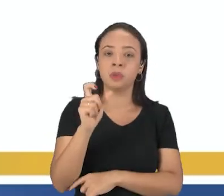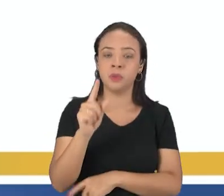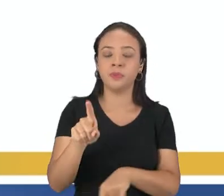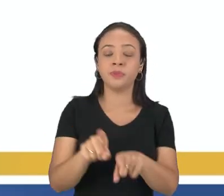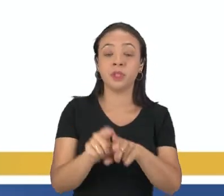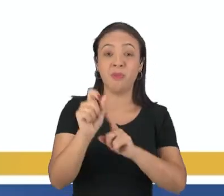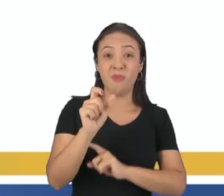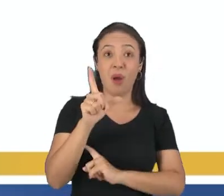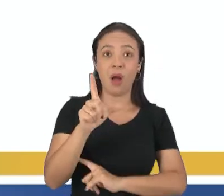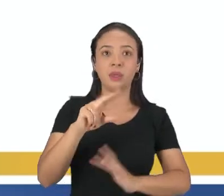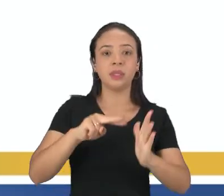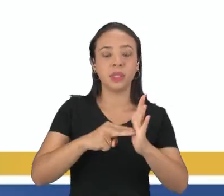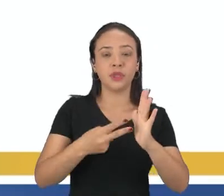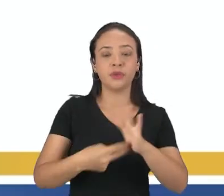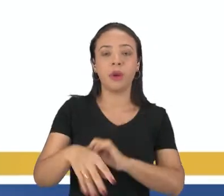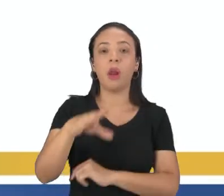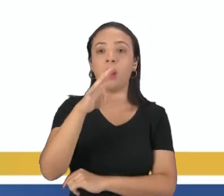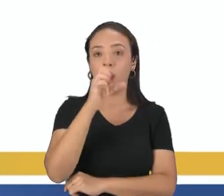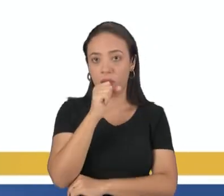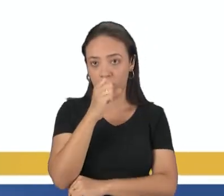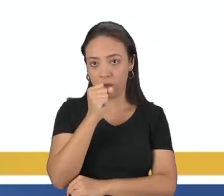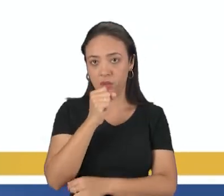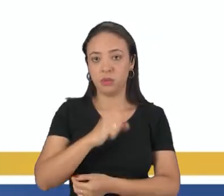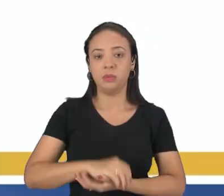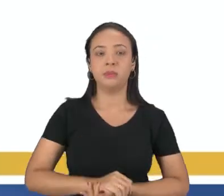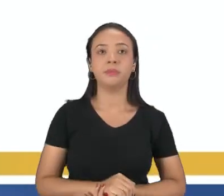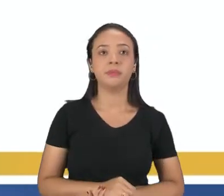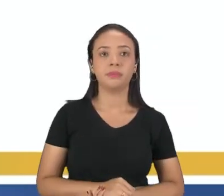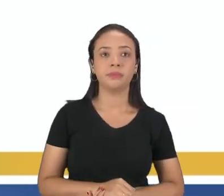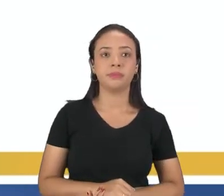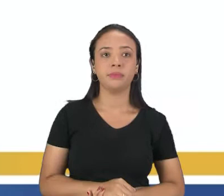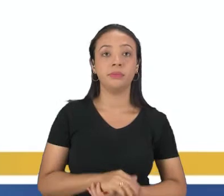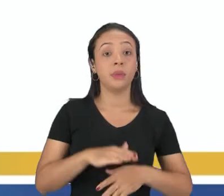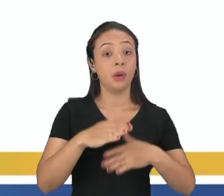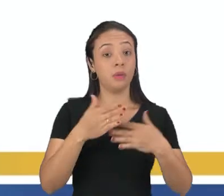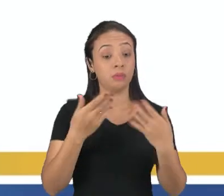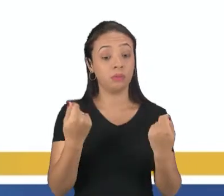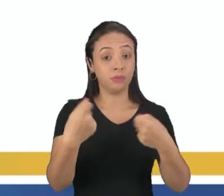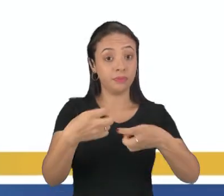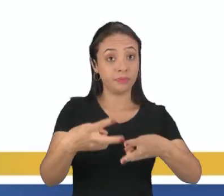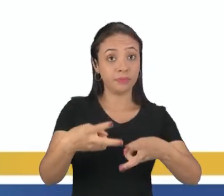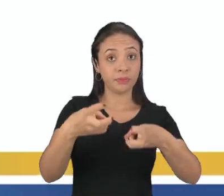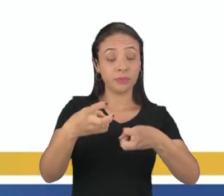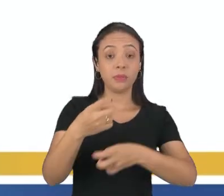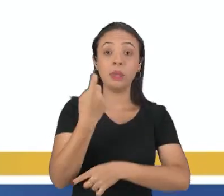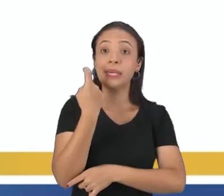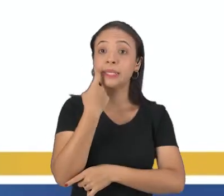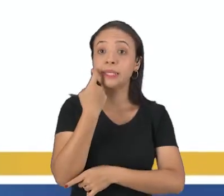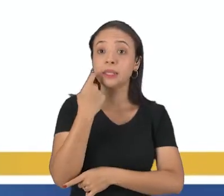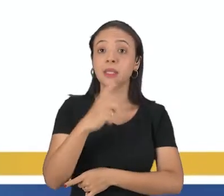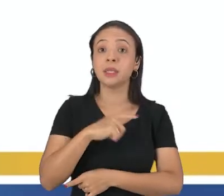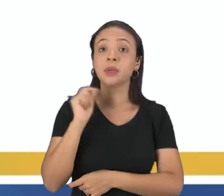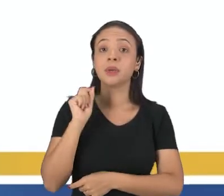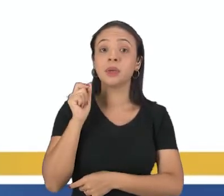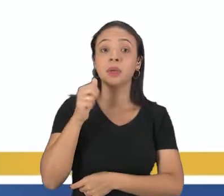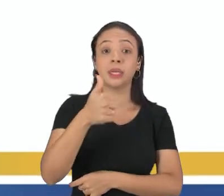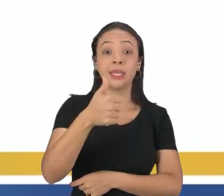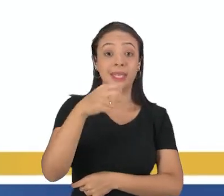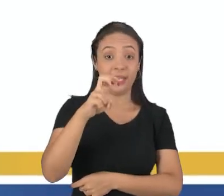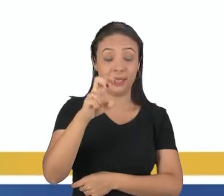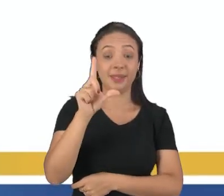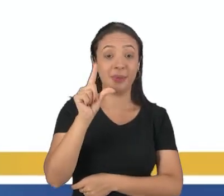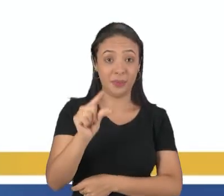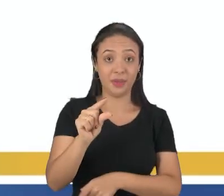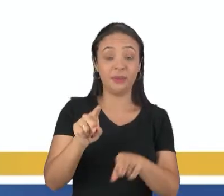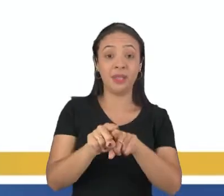máxima representada pela coluna laranja, né? Então nós podemos observar que na sexta-feira teve 15 a mínima,